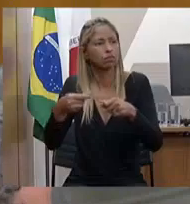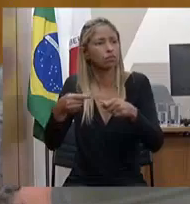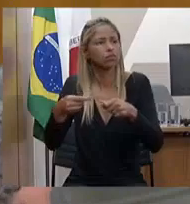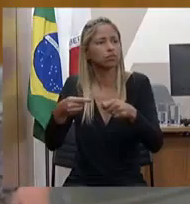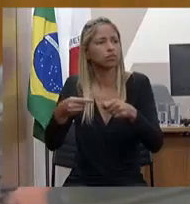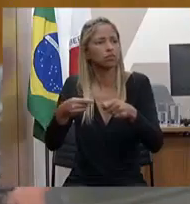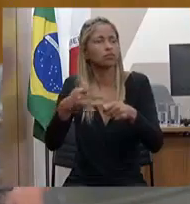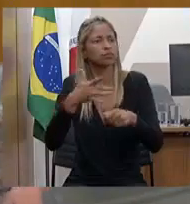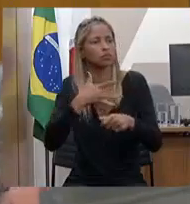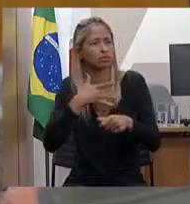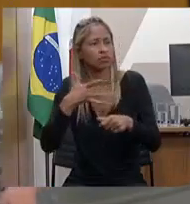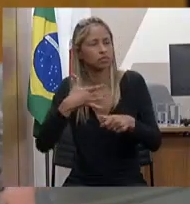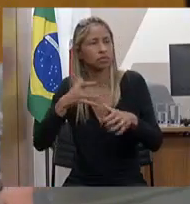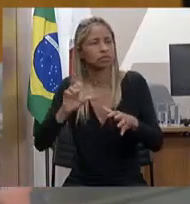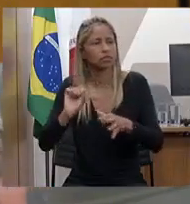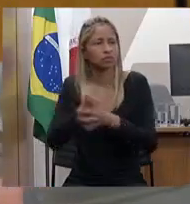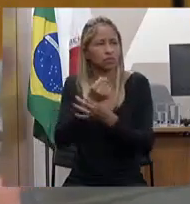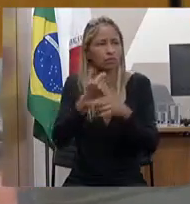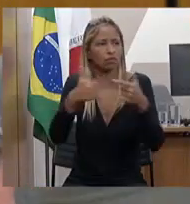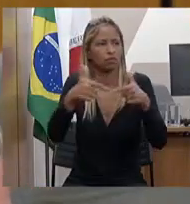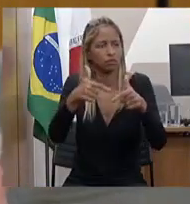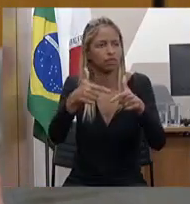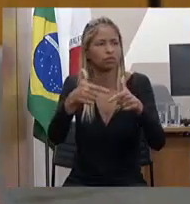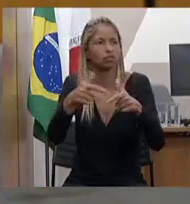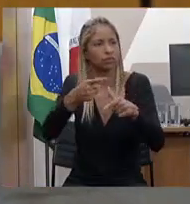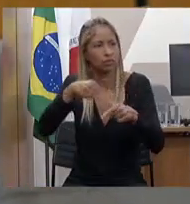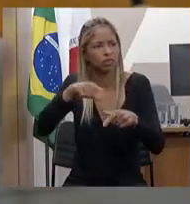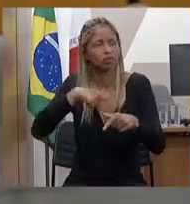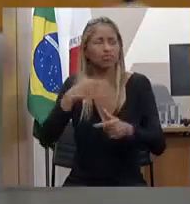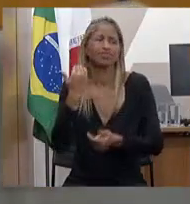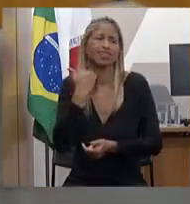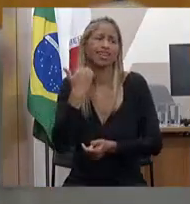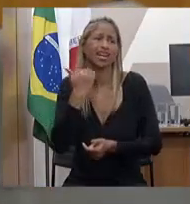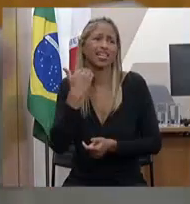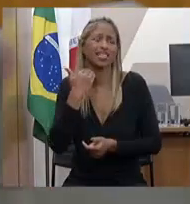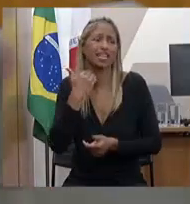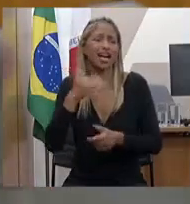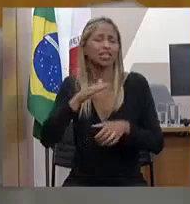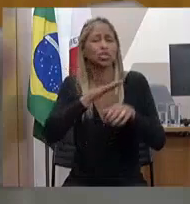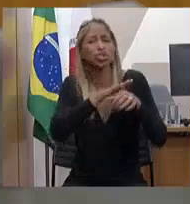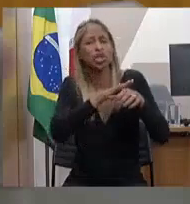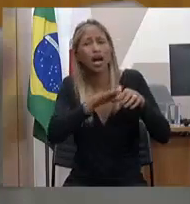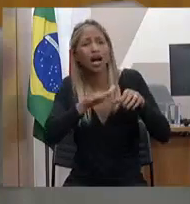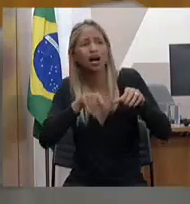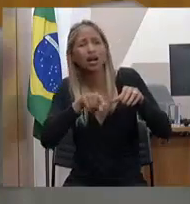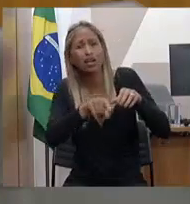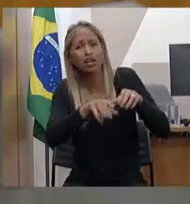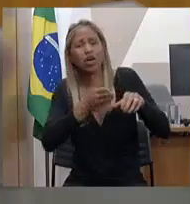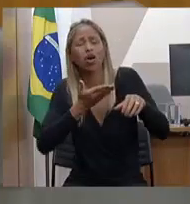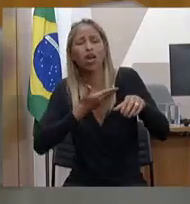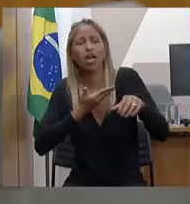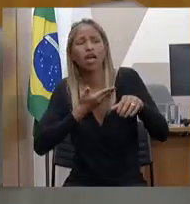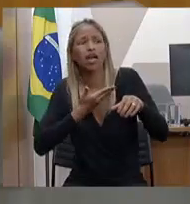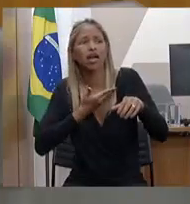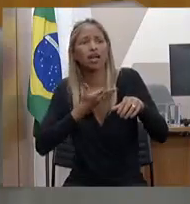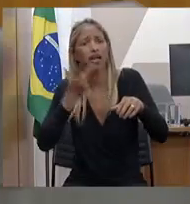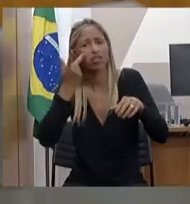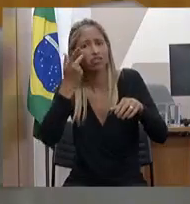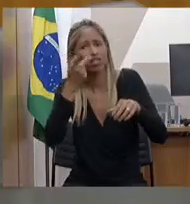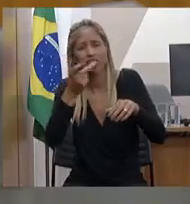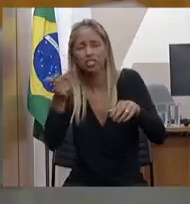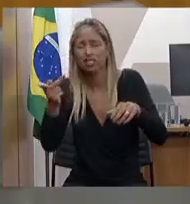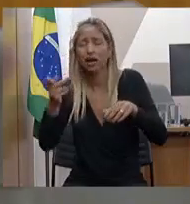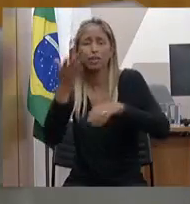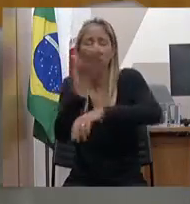à questão da saúde e segurança do Trabalhador nós estamos cansados de enterrar os nossos colegas e de visitar os nossos